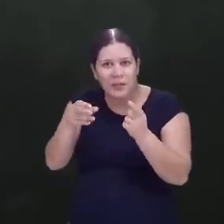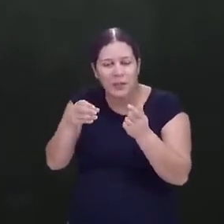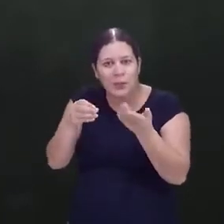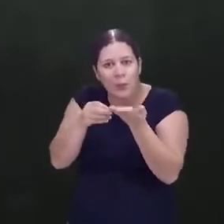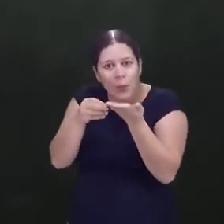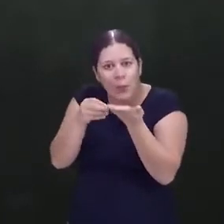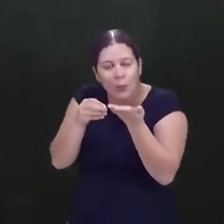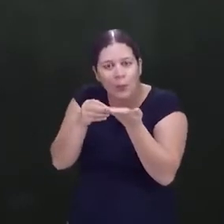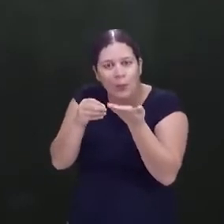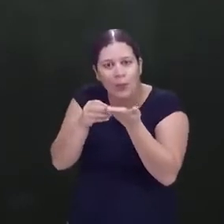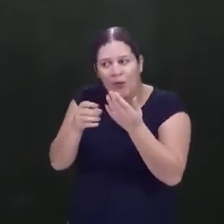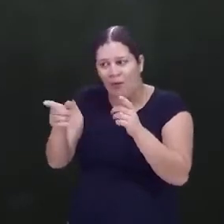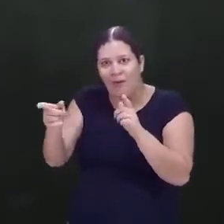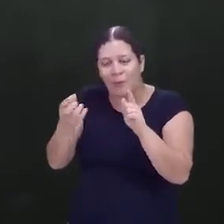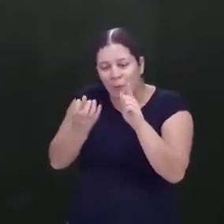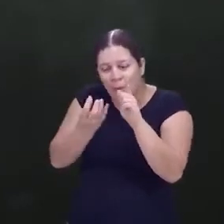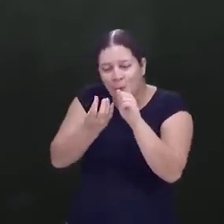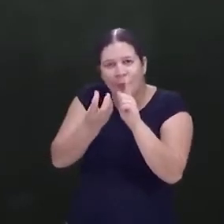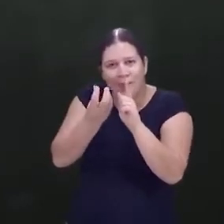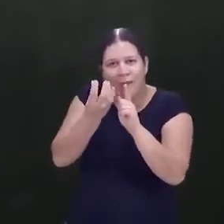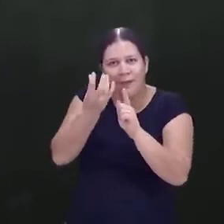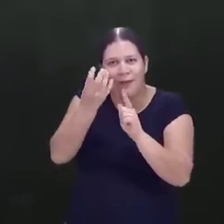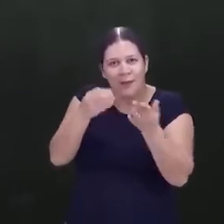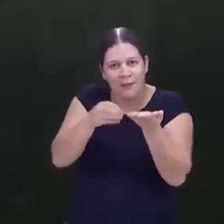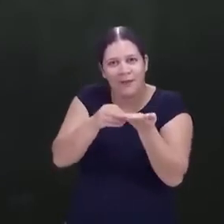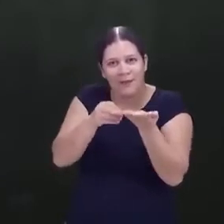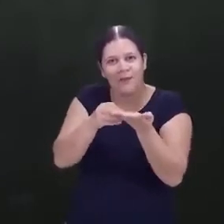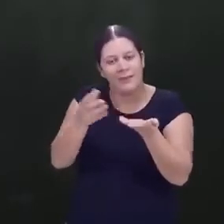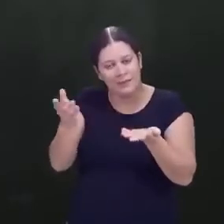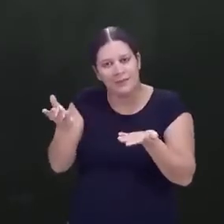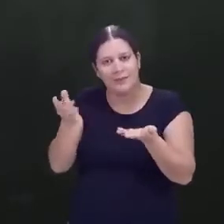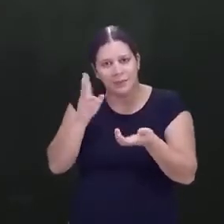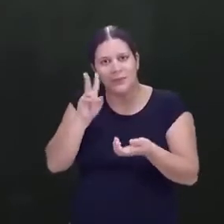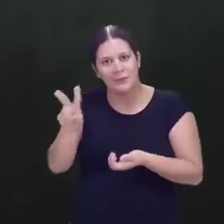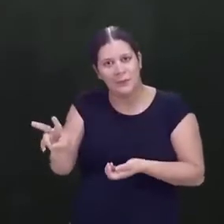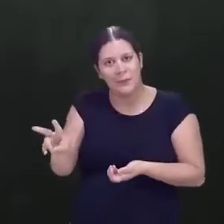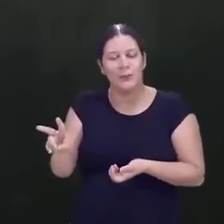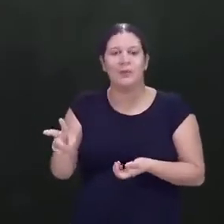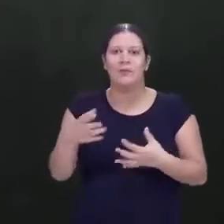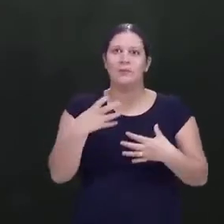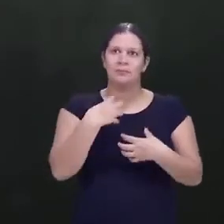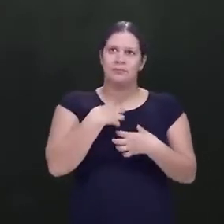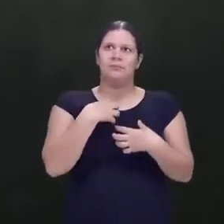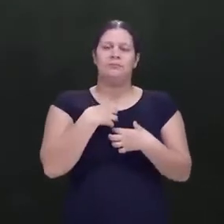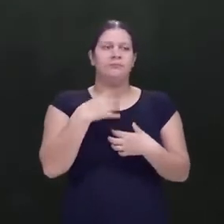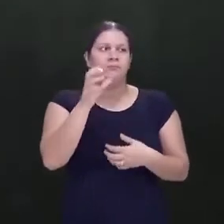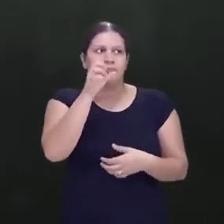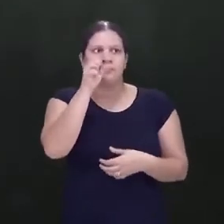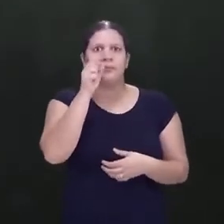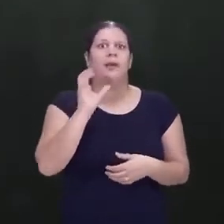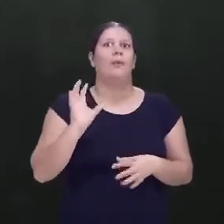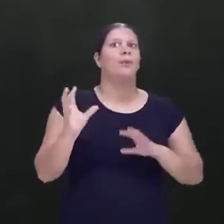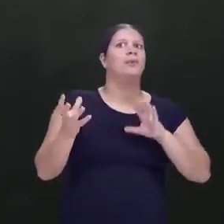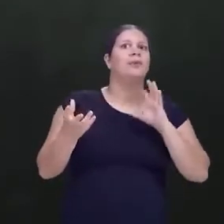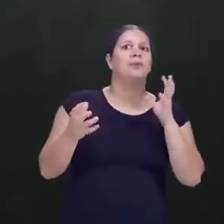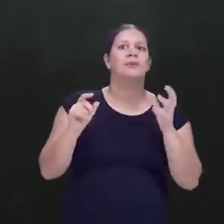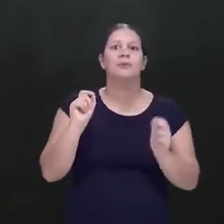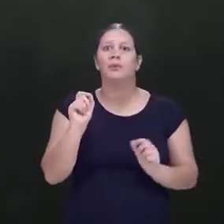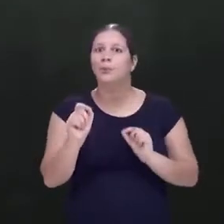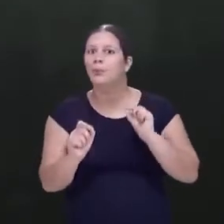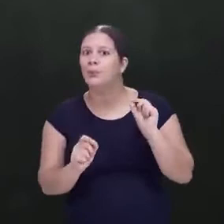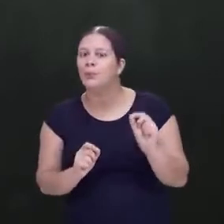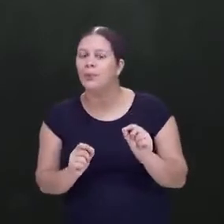viu as bolinhas, você liberou um gás. Às vezes você não vê, mas você vai ver o gás. Mas você sente o cheiro, aconteceu alguma coisa aqui.